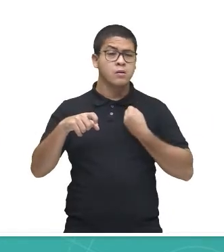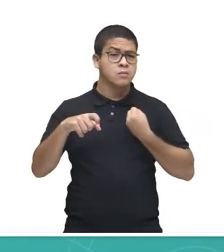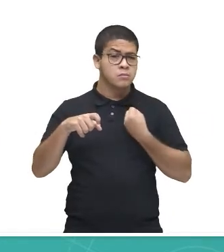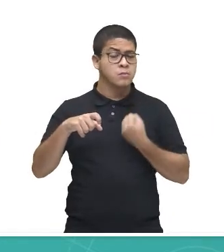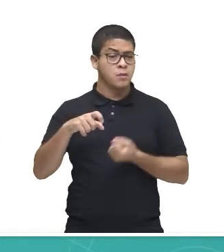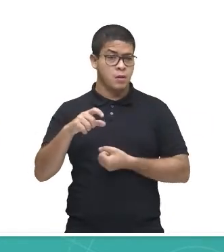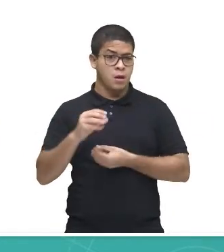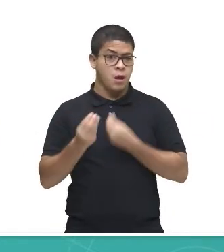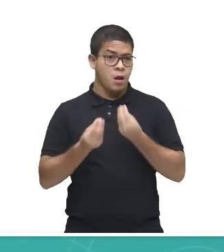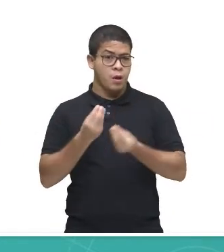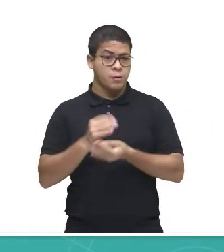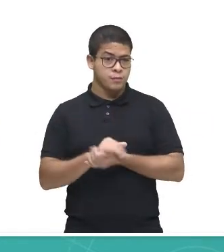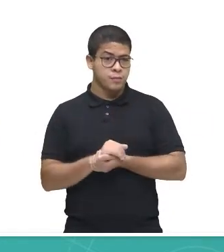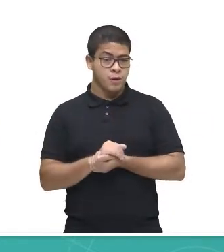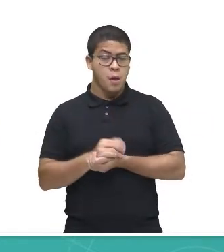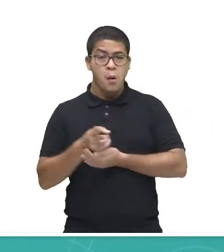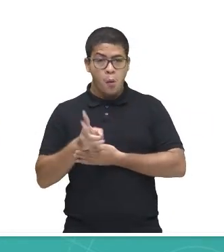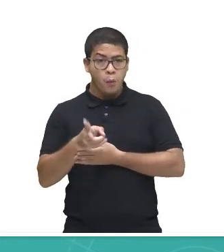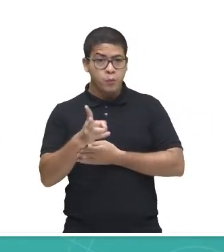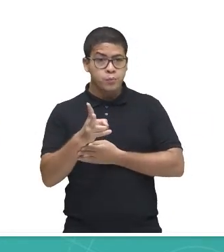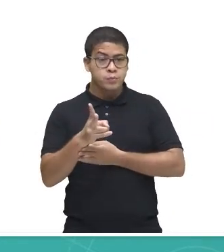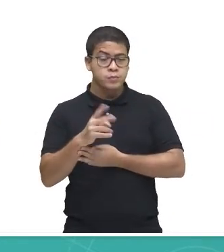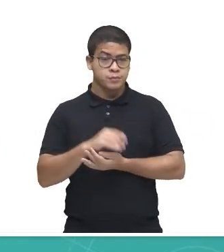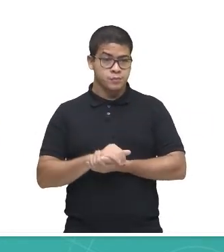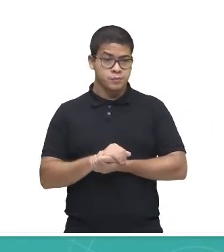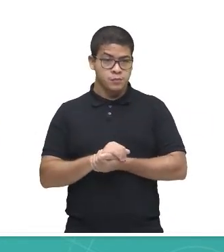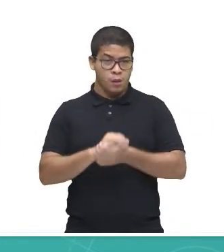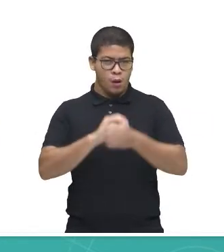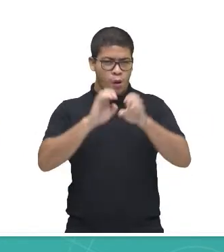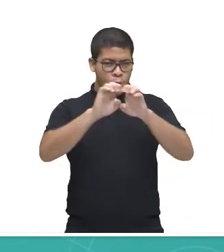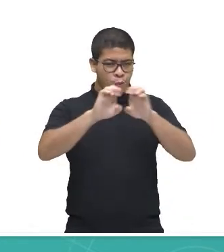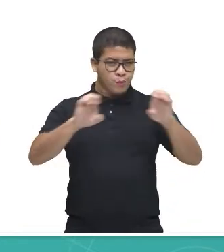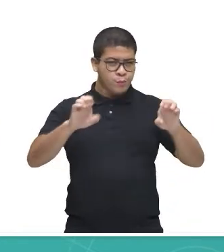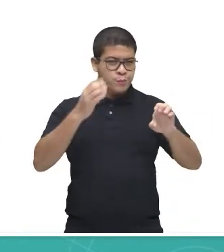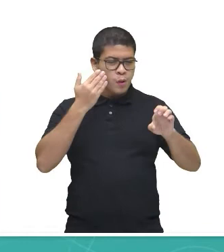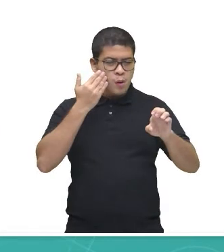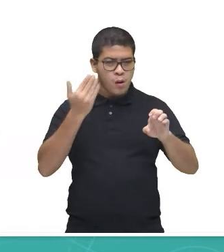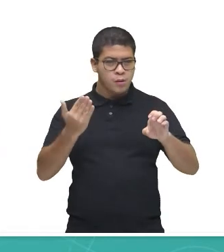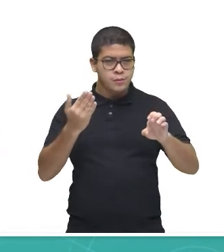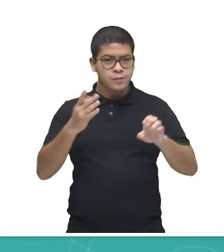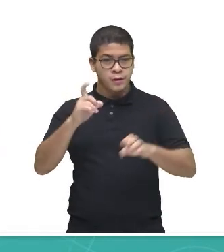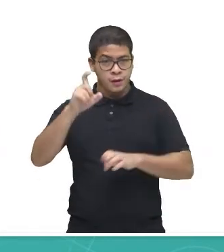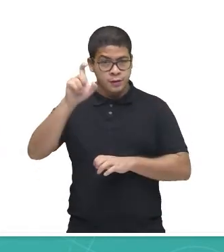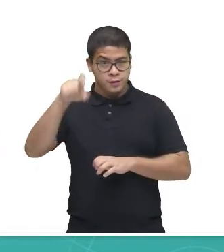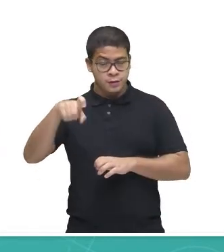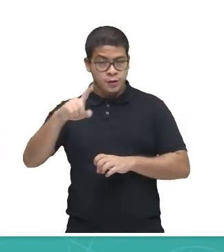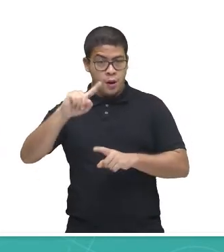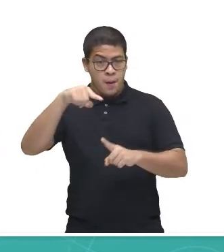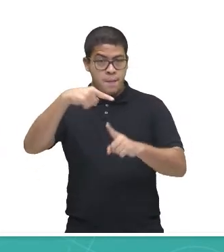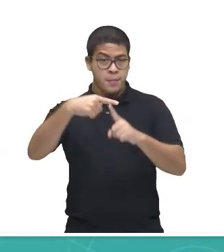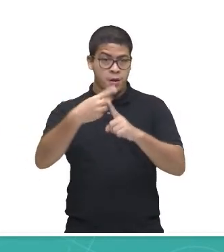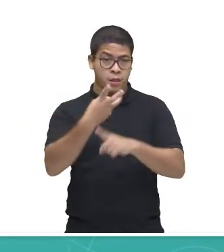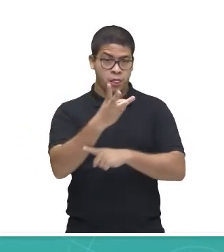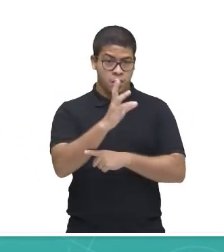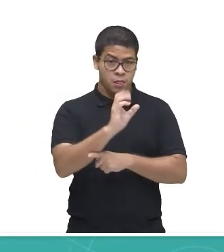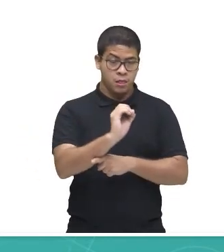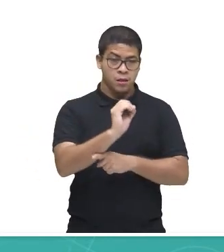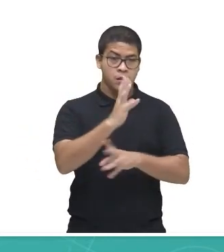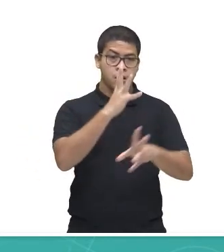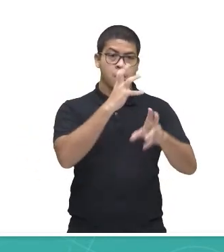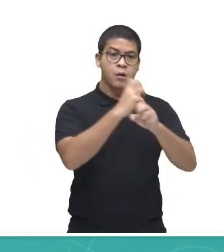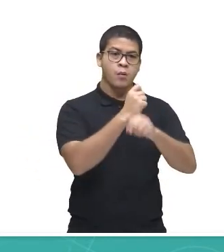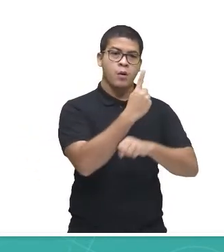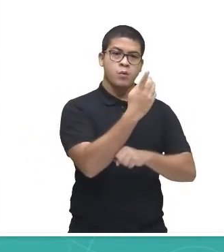de primeiro grau. Bem, se eu vou resolver essa equação, pessoal, o que é que vai acontecer aqui? Dessa